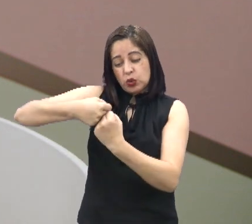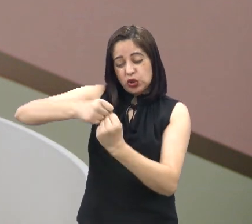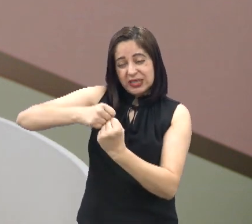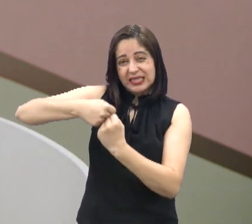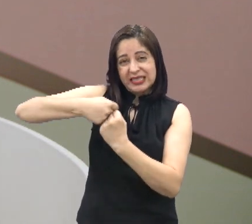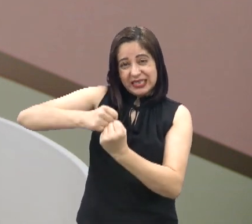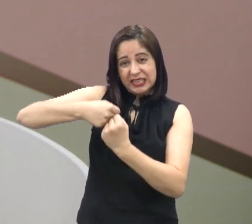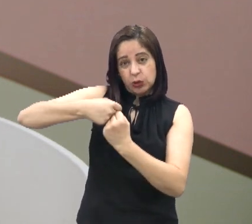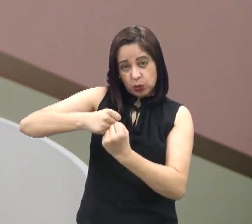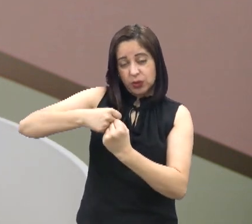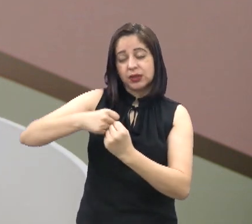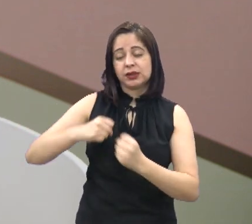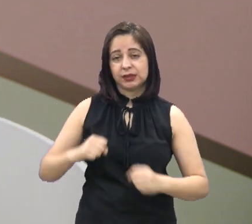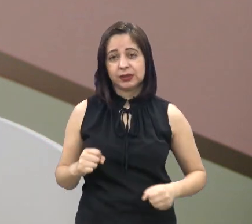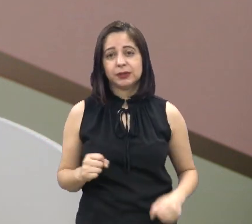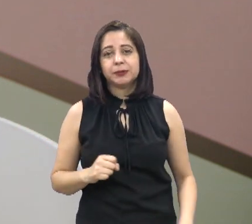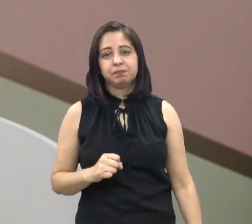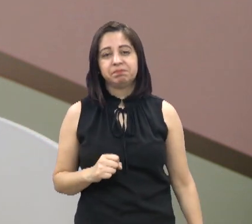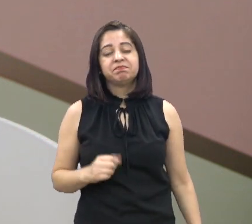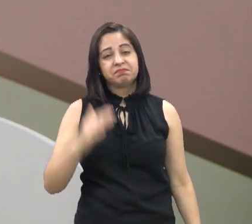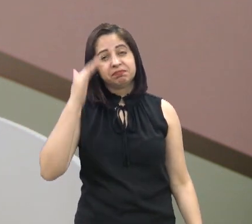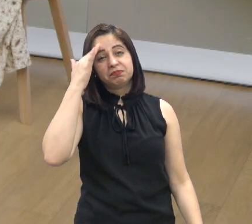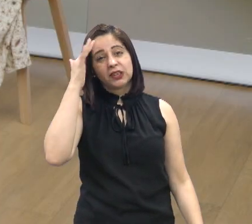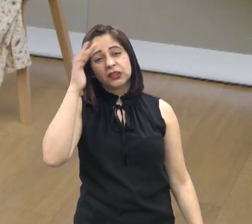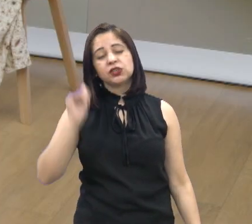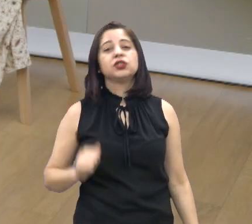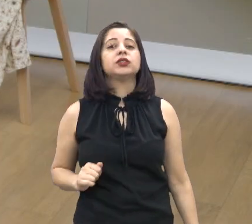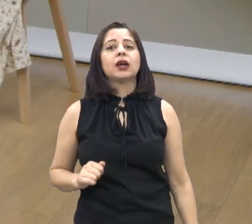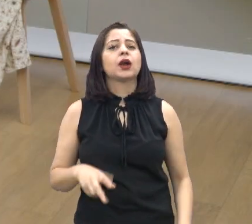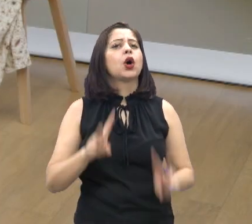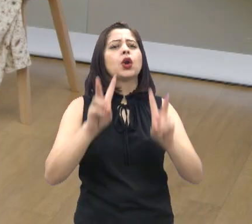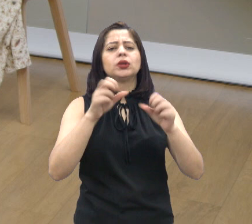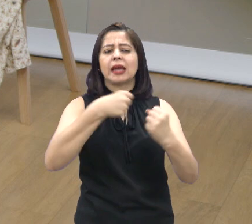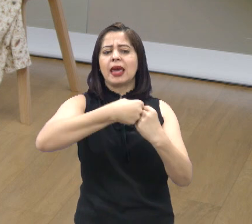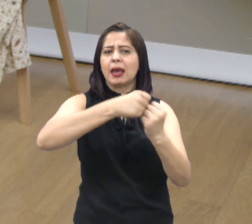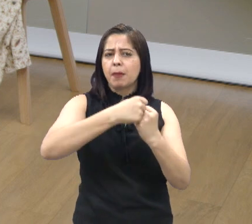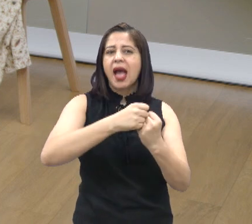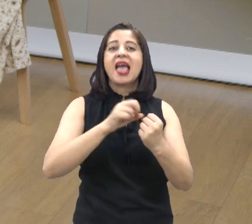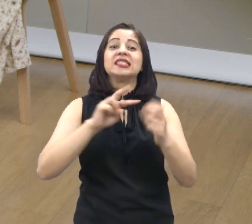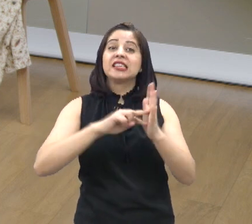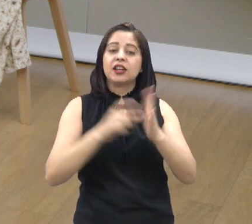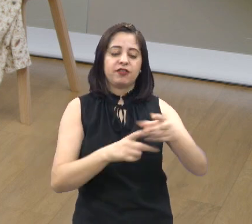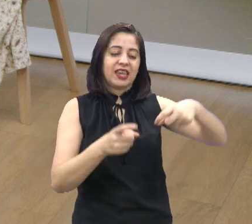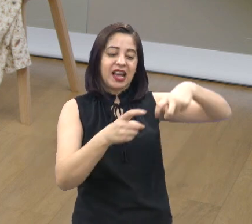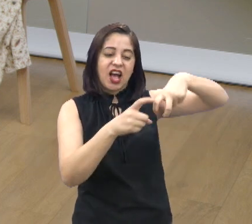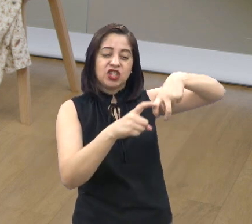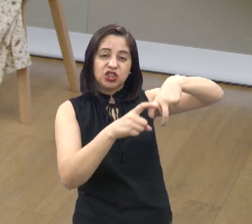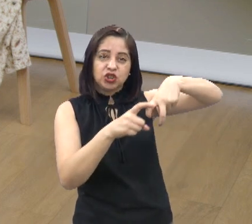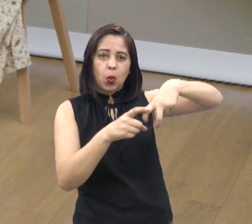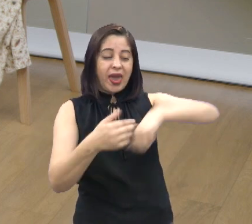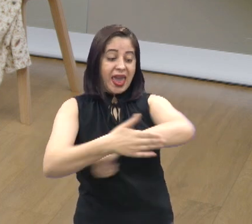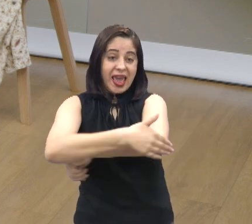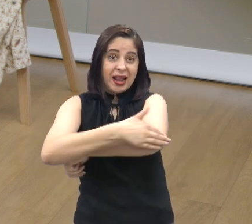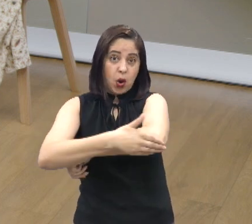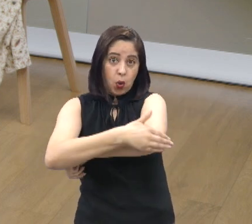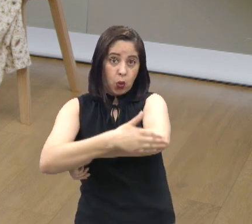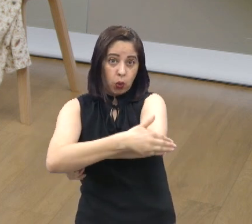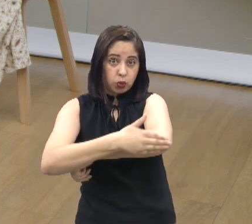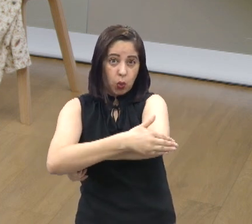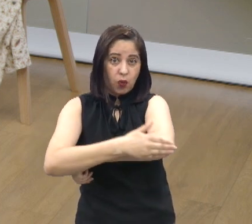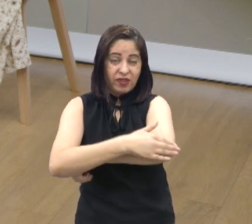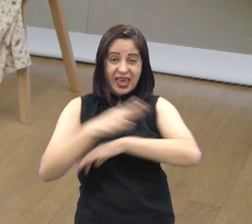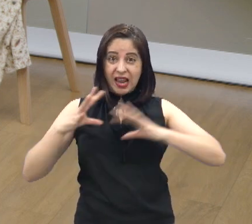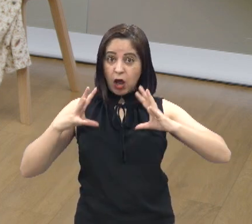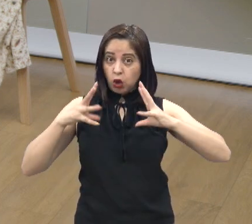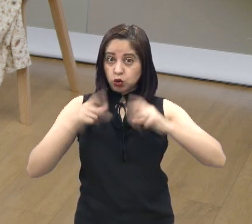nessas articulações. Entendi, doutora. Quando a gente fala em articulações, a gente fala de joelho, cotovelo, né? Todas as juntas, a gente pode dizer